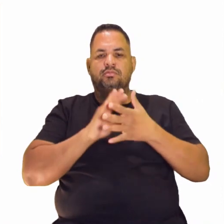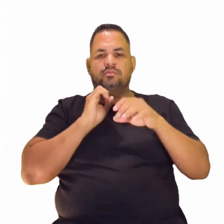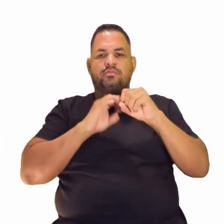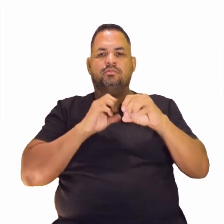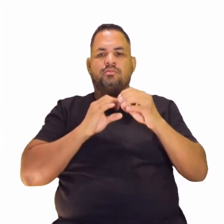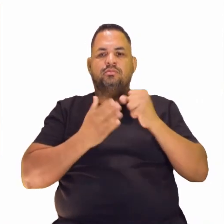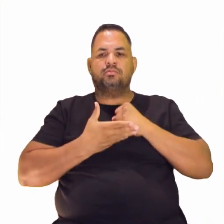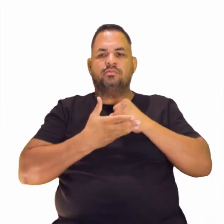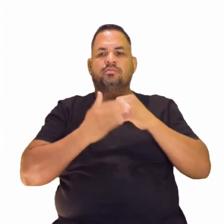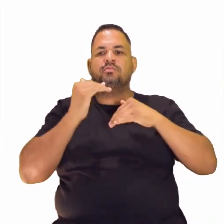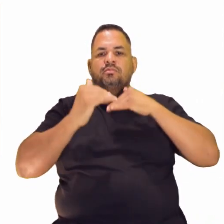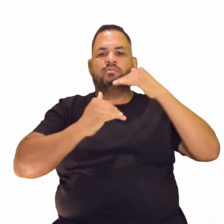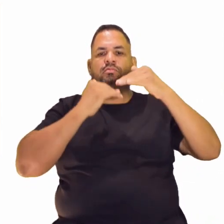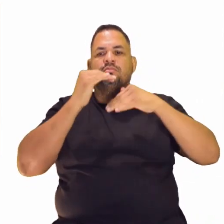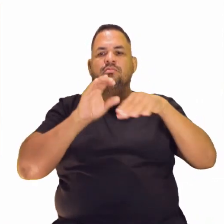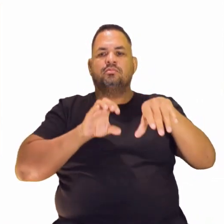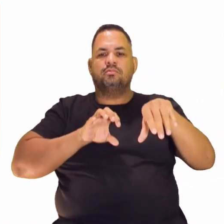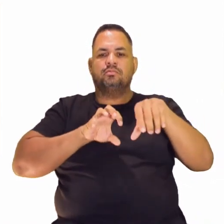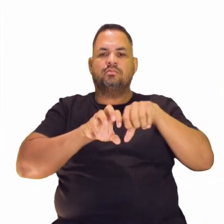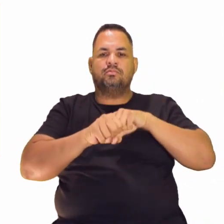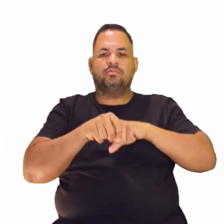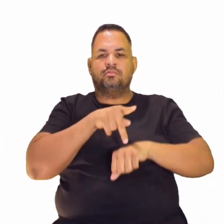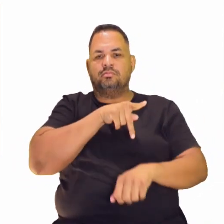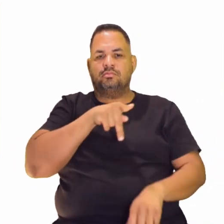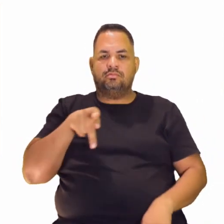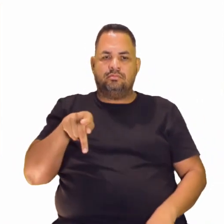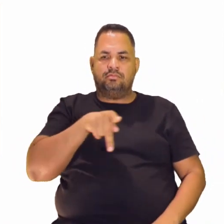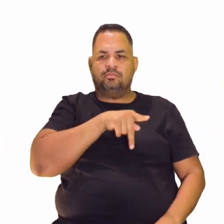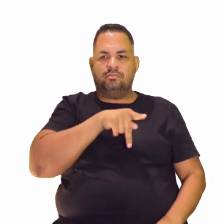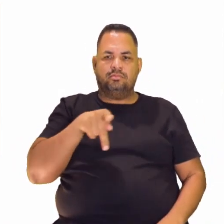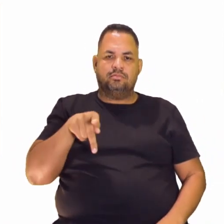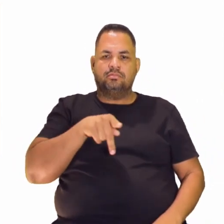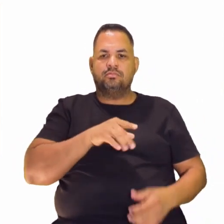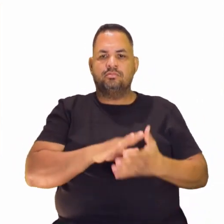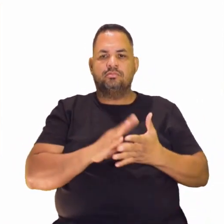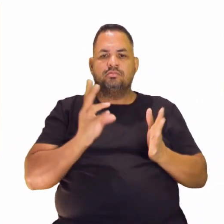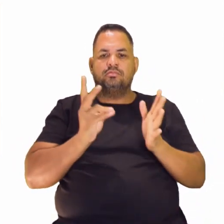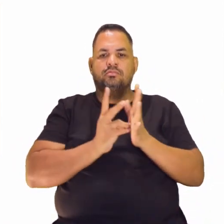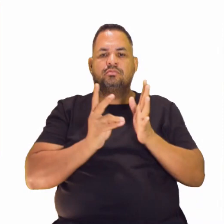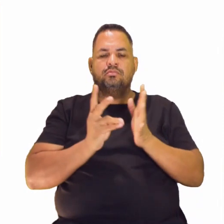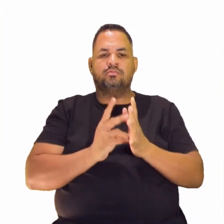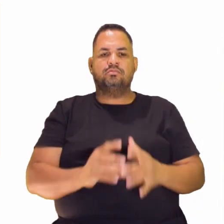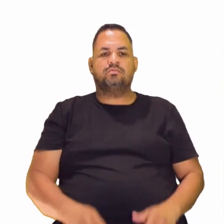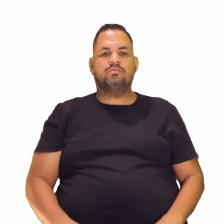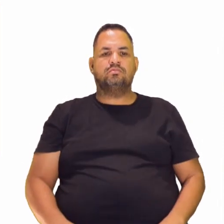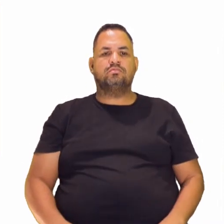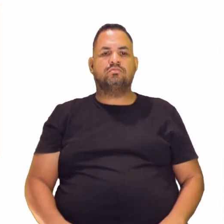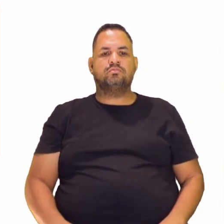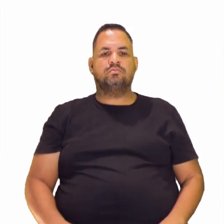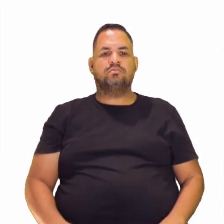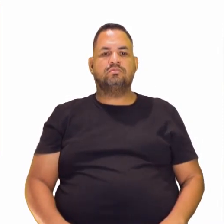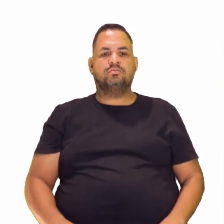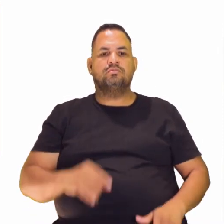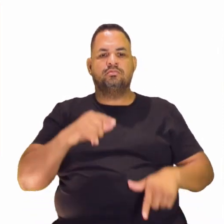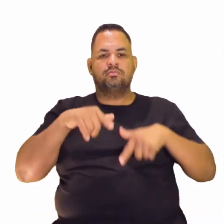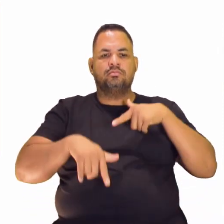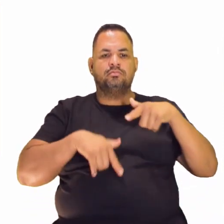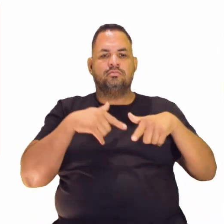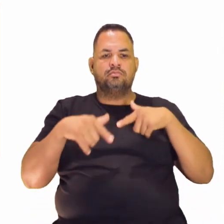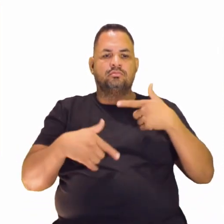educação básica e desenvolve formação de professores indígenas. Então, um trabalho